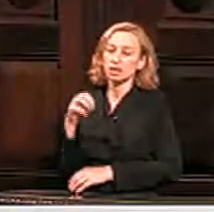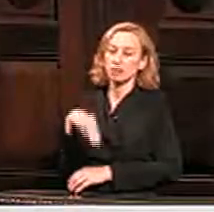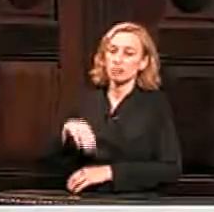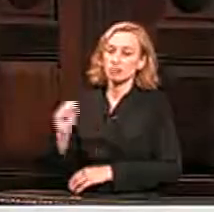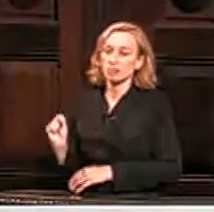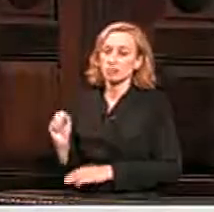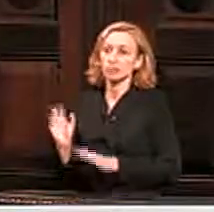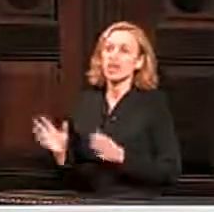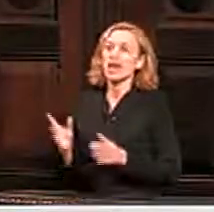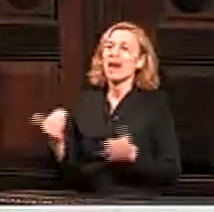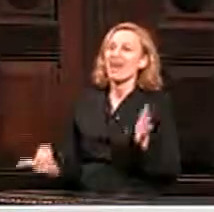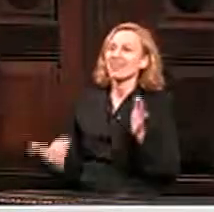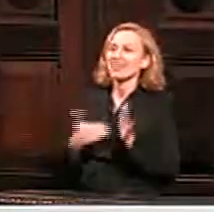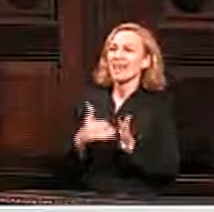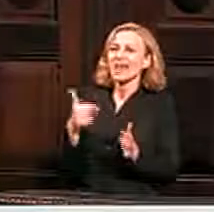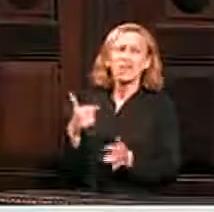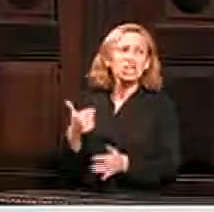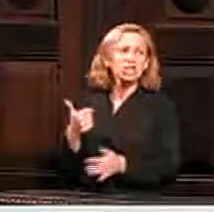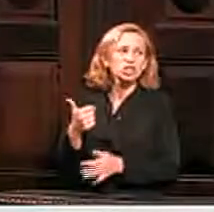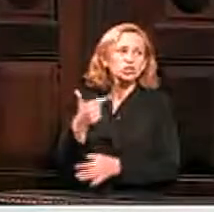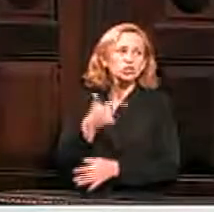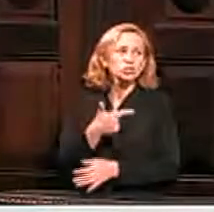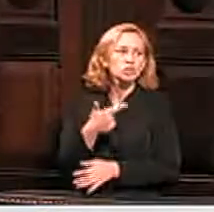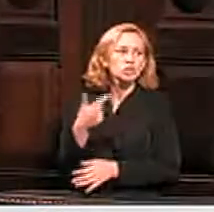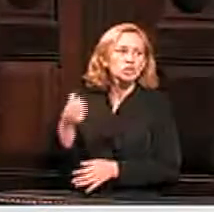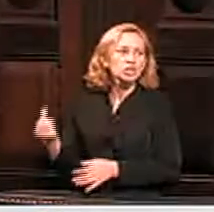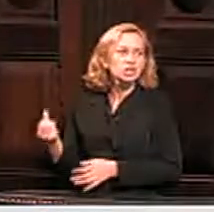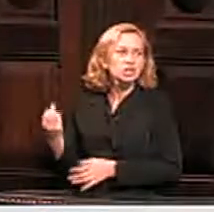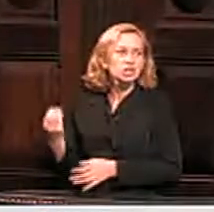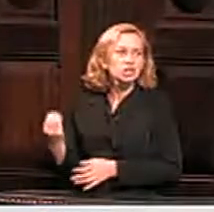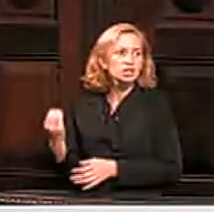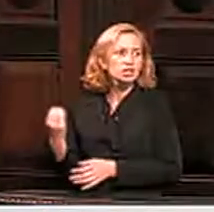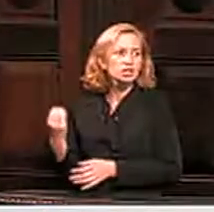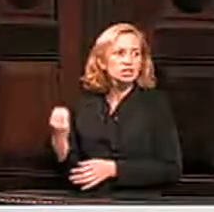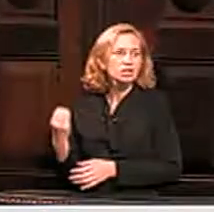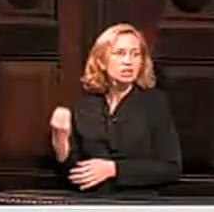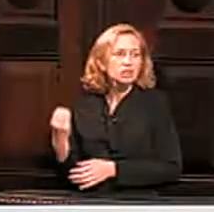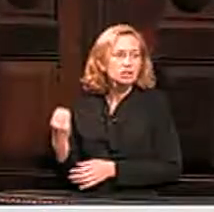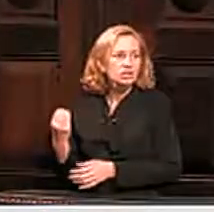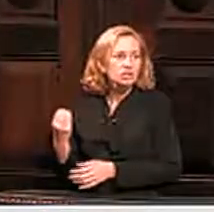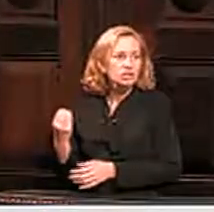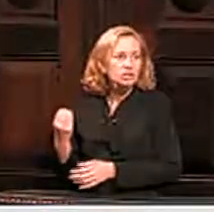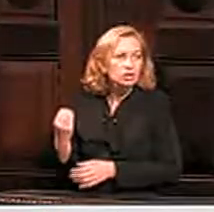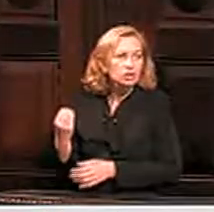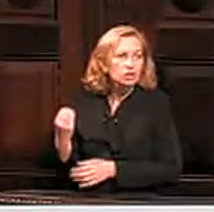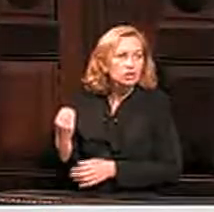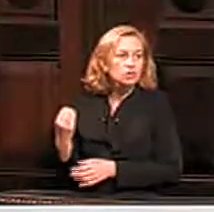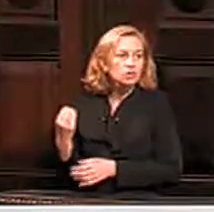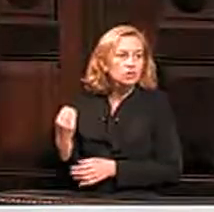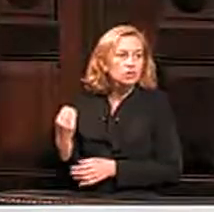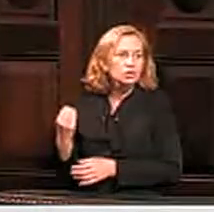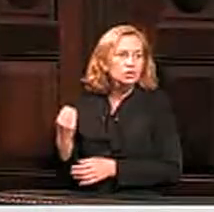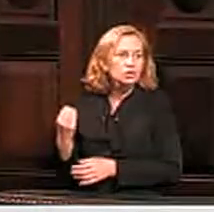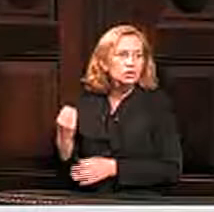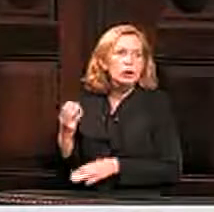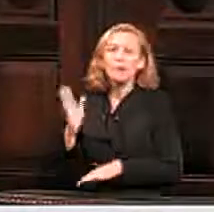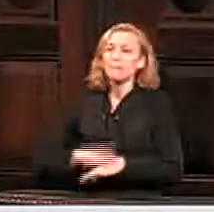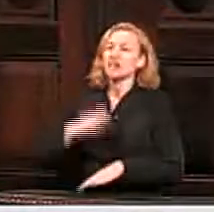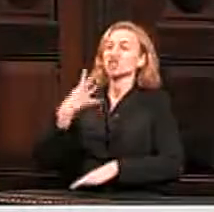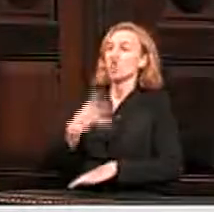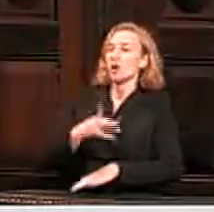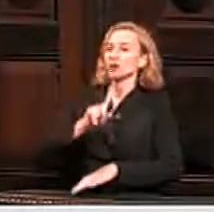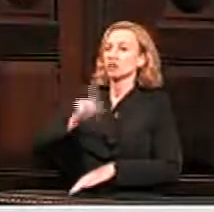Até 2016, o setor petroleiro deixava de recolher mais de